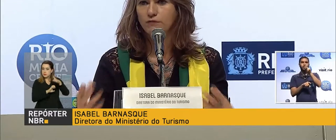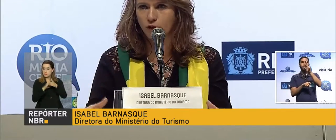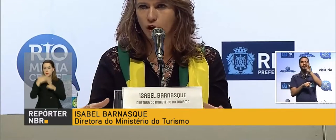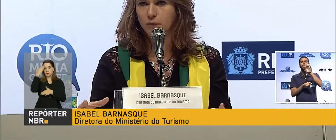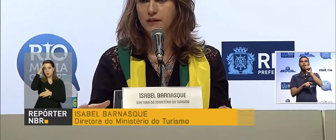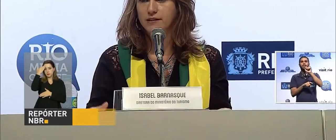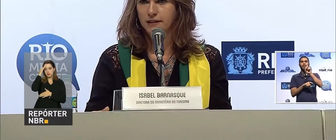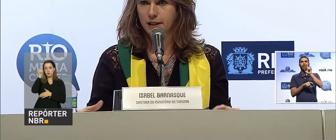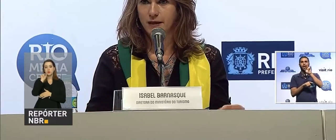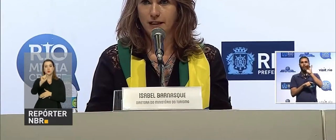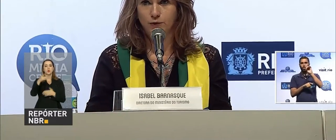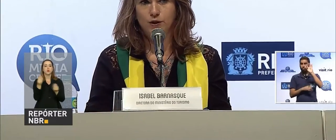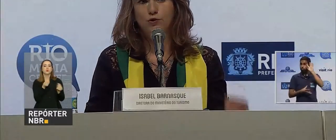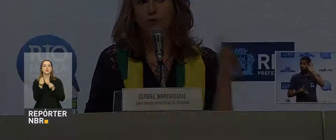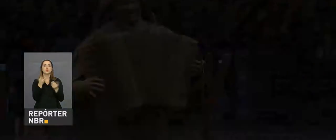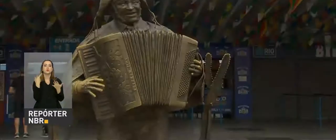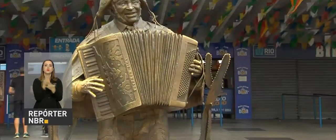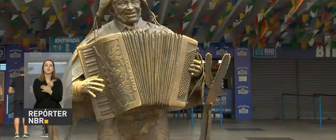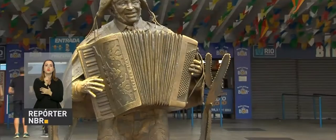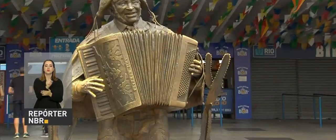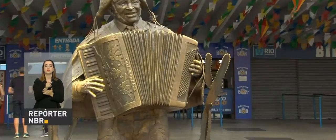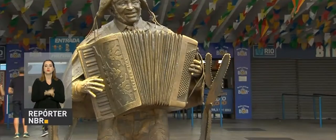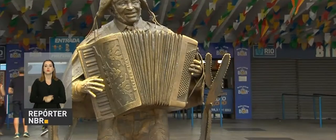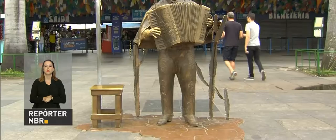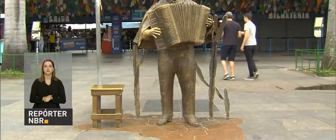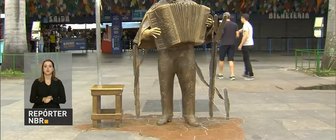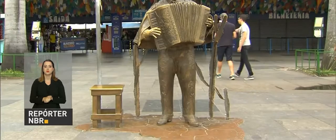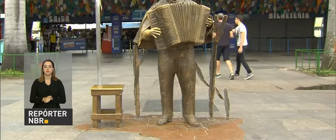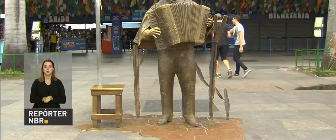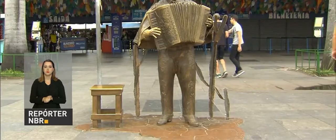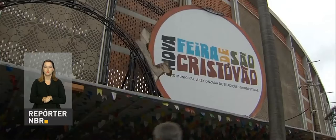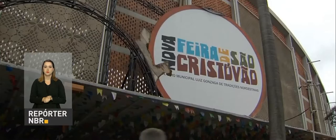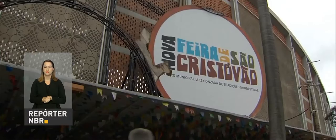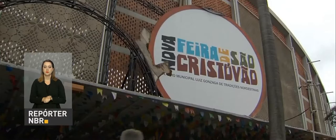exatamente de que forma tem que ser trabalhado isso.